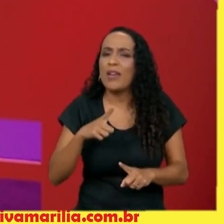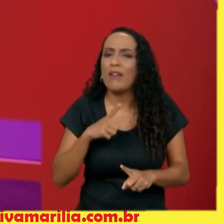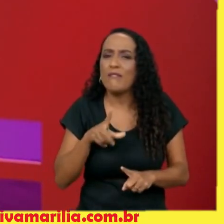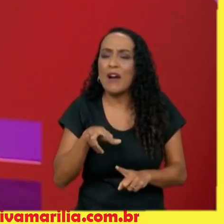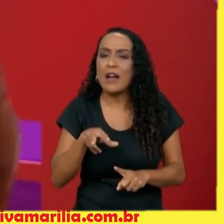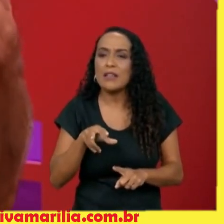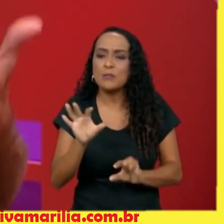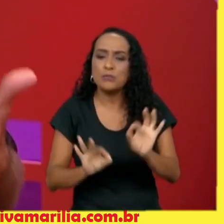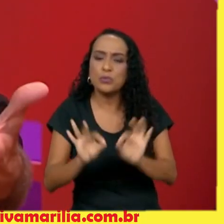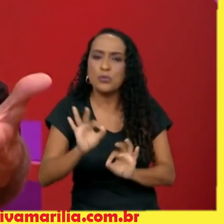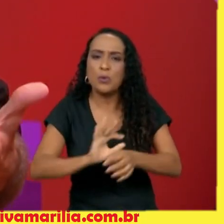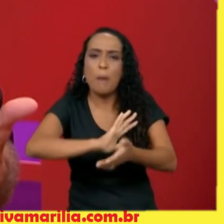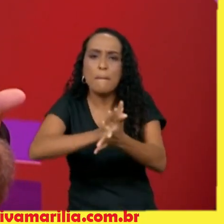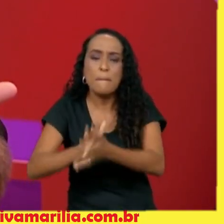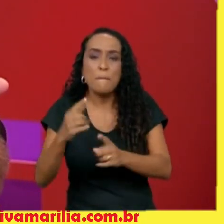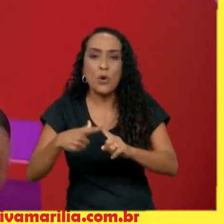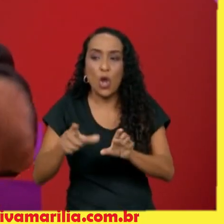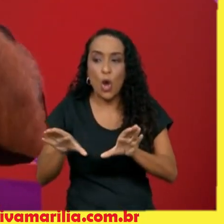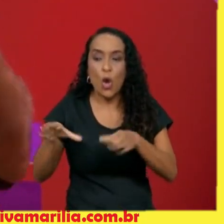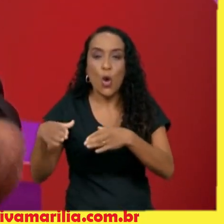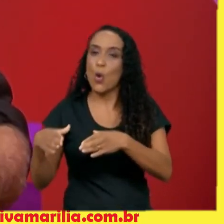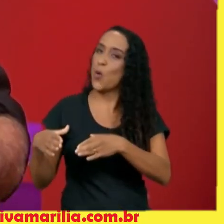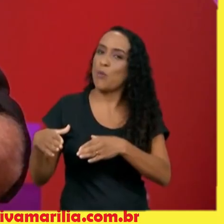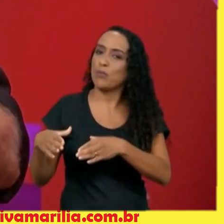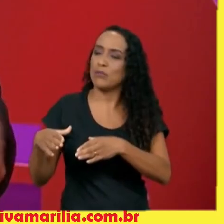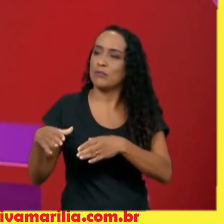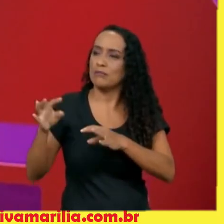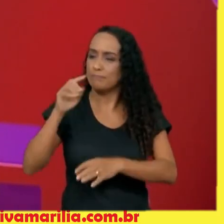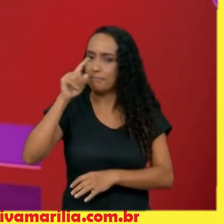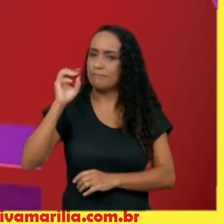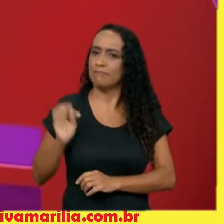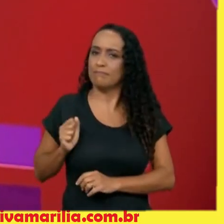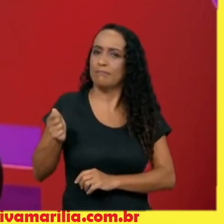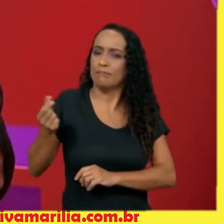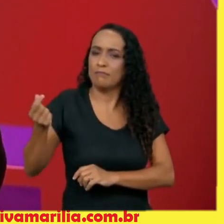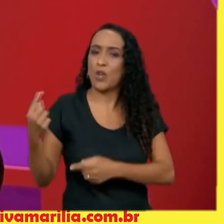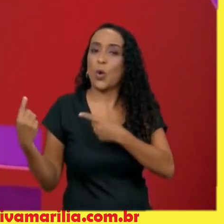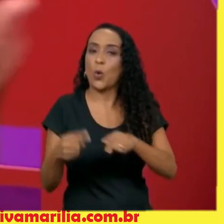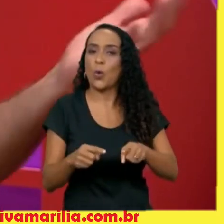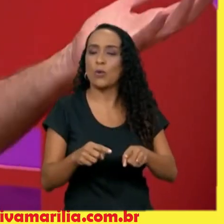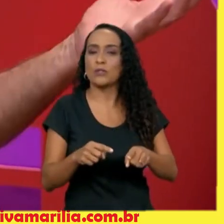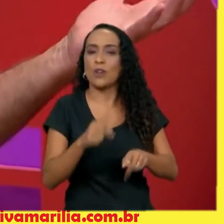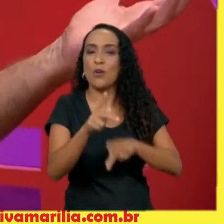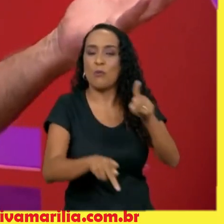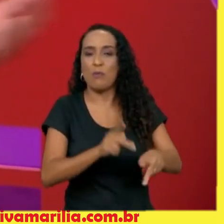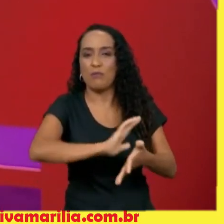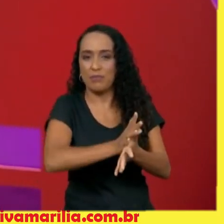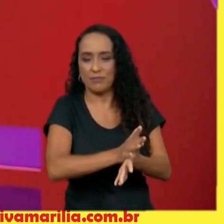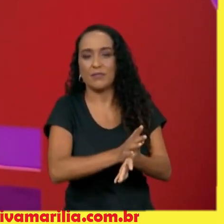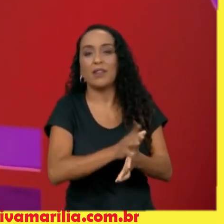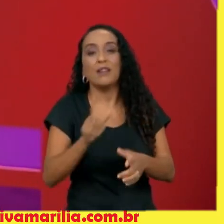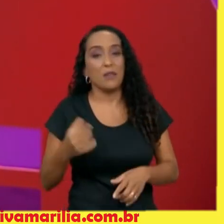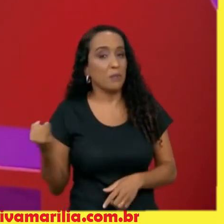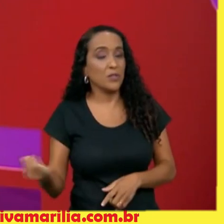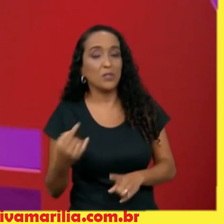montar preconceito? Por que para a elite é importante que tenha preconceito contra o próprio povo? Né? Quer dizer, é uma questão importante, porque não